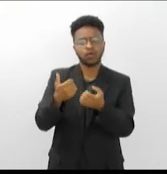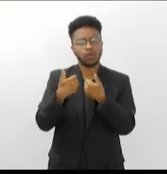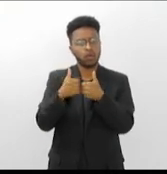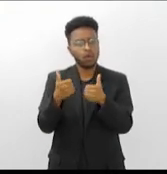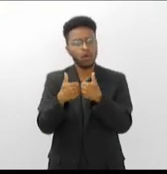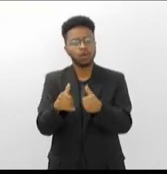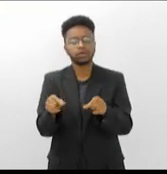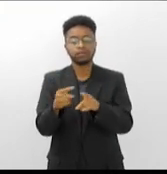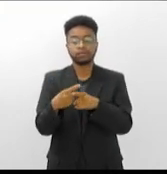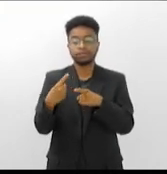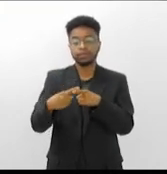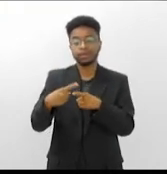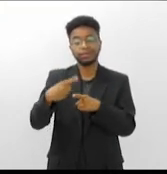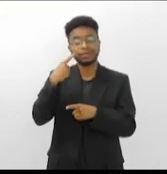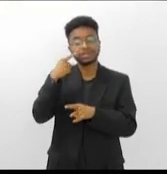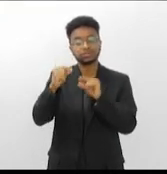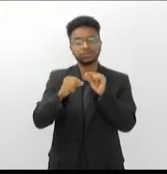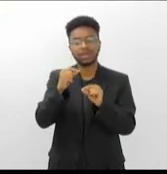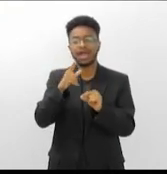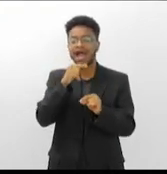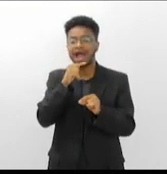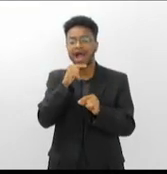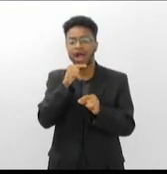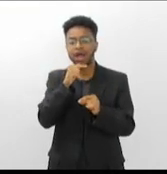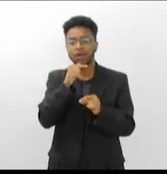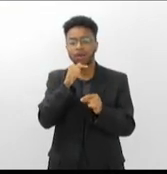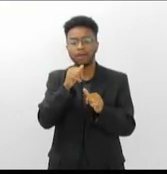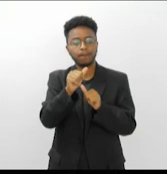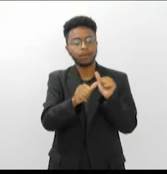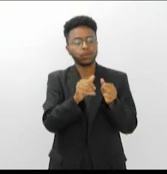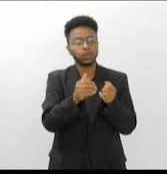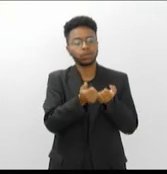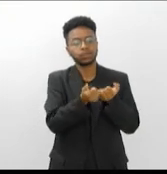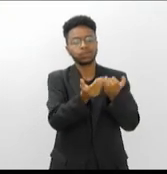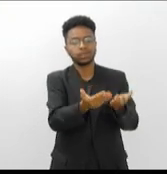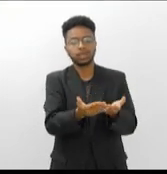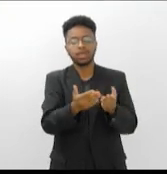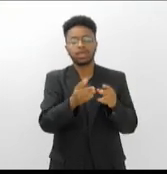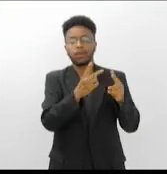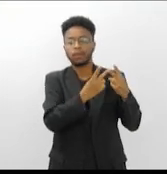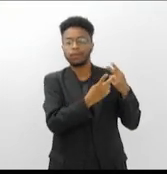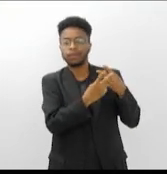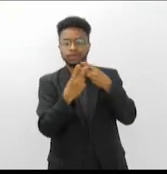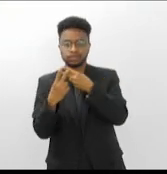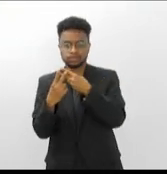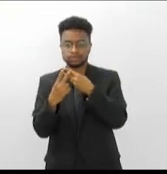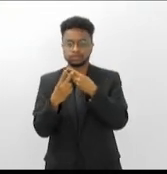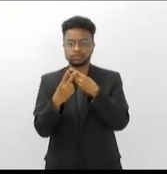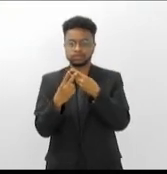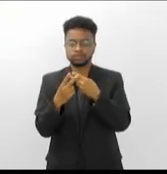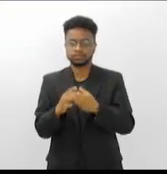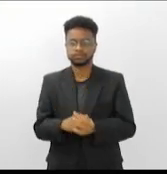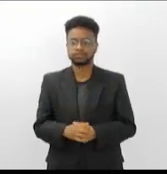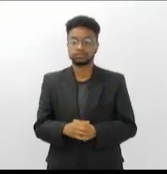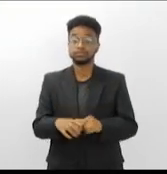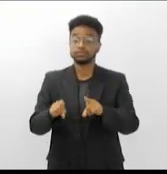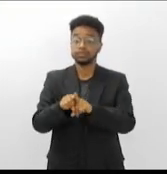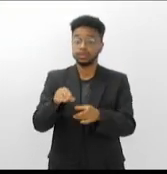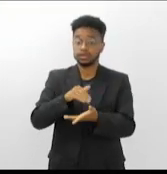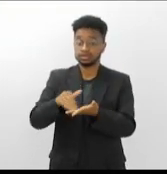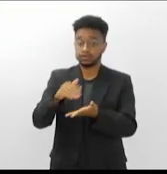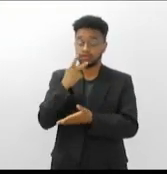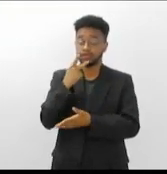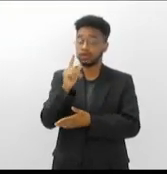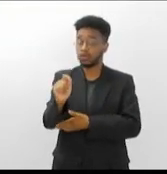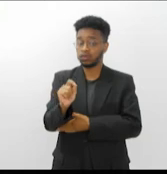estavam pensando que a água estava sendo desviada para abastecer o presídio. E o secretário falou,